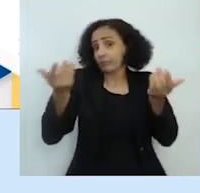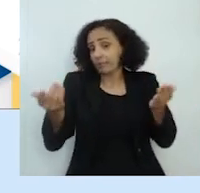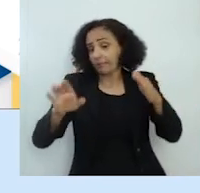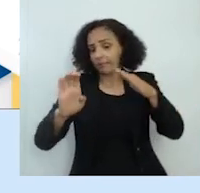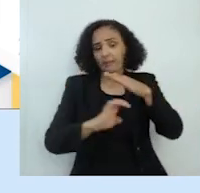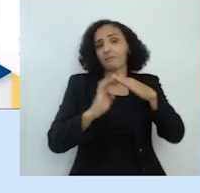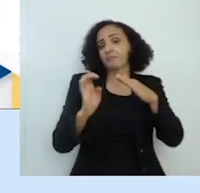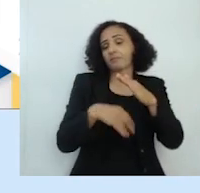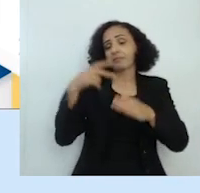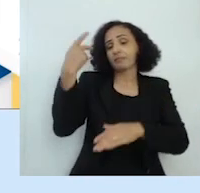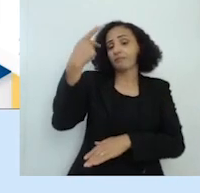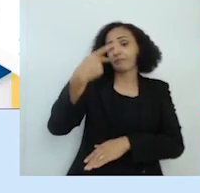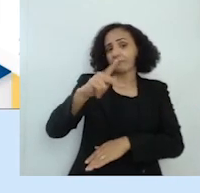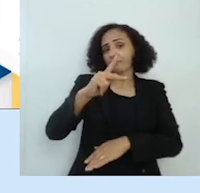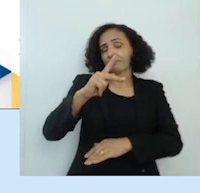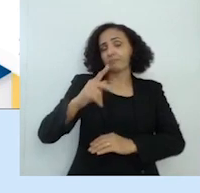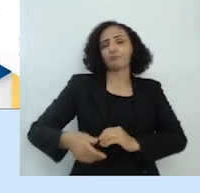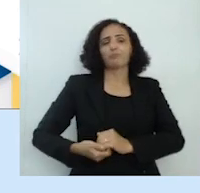né?